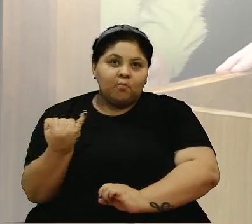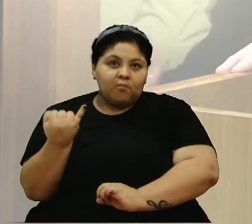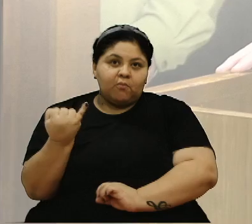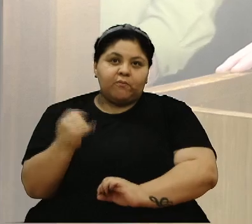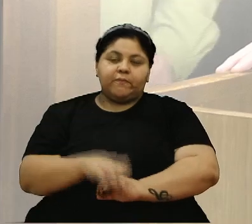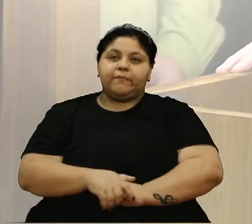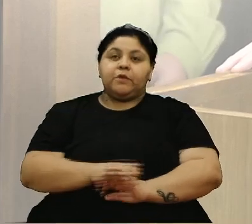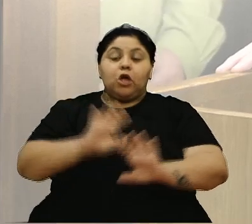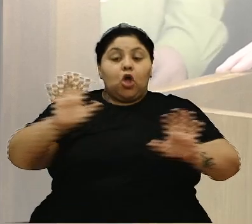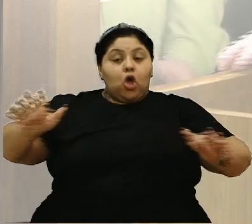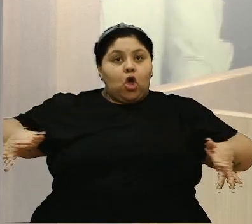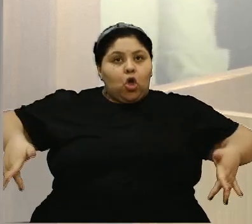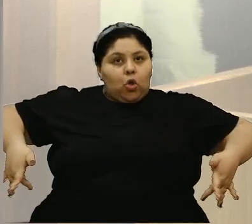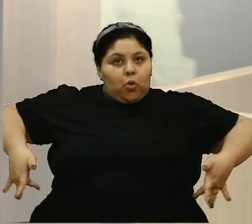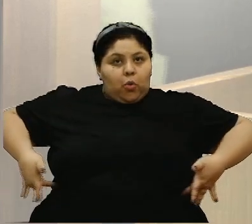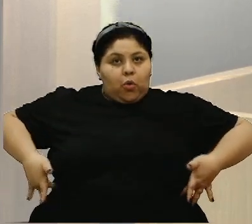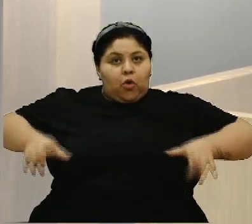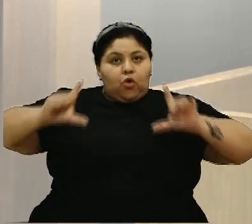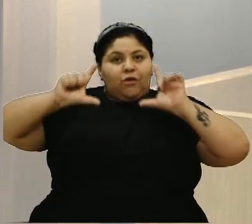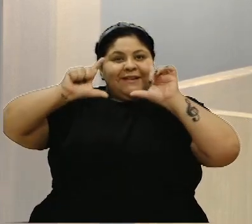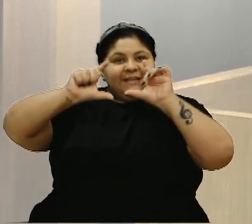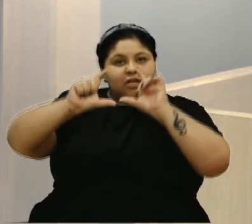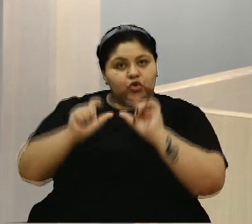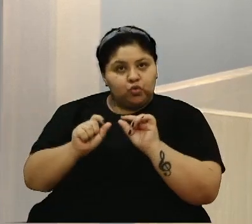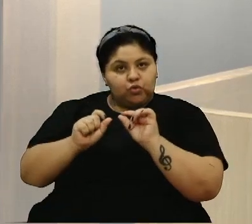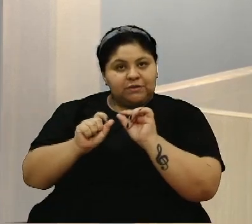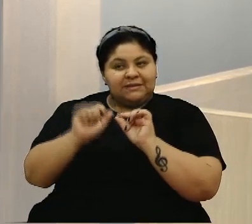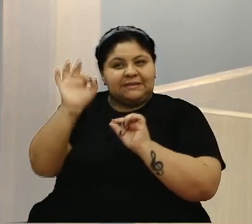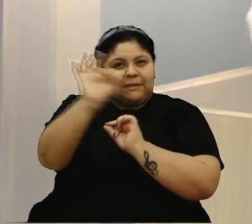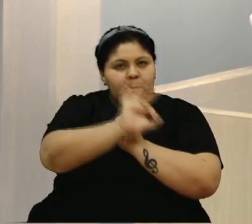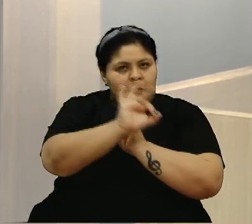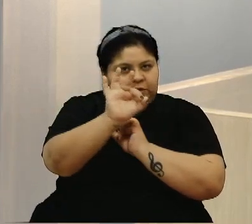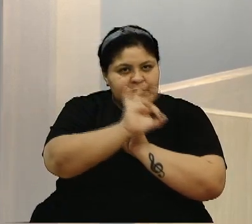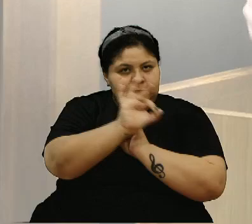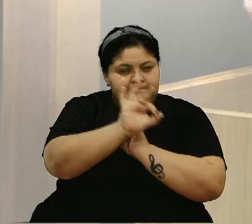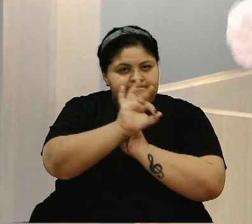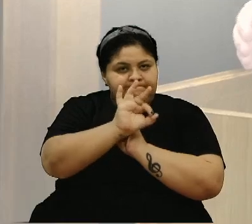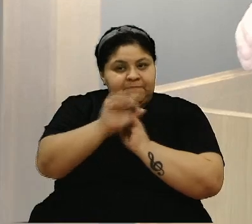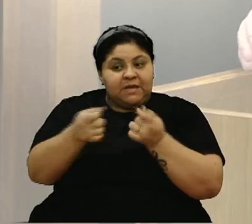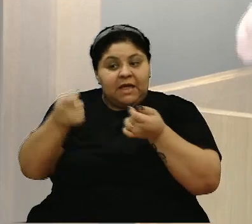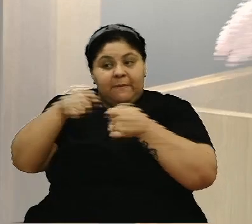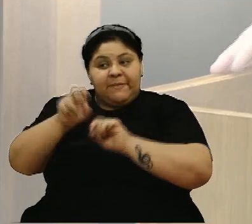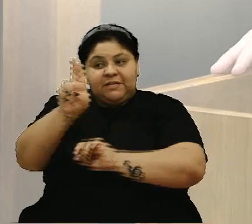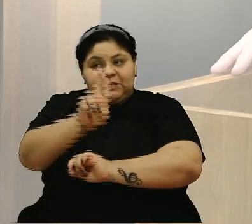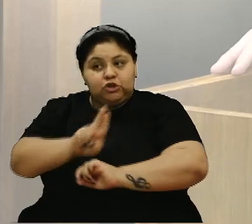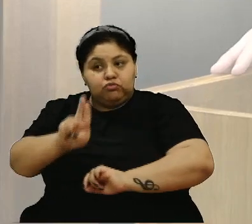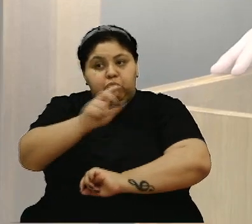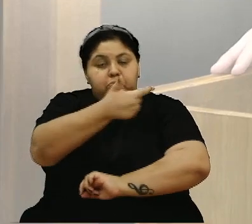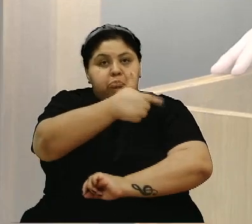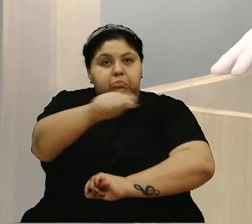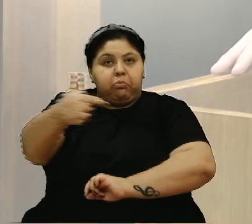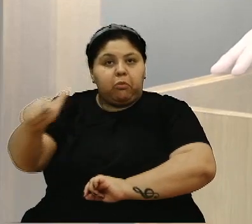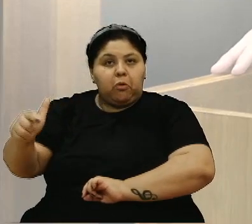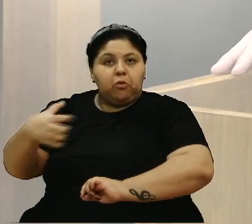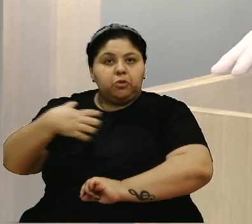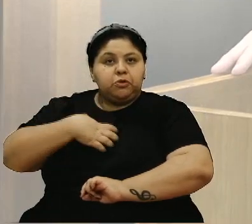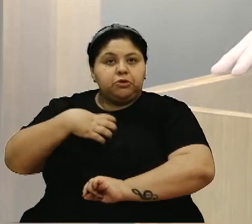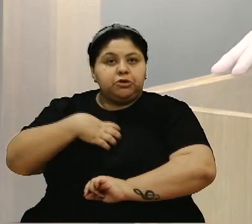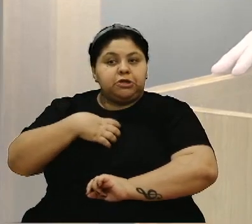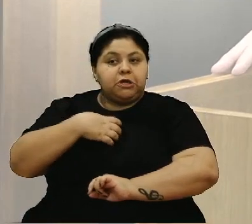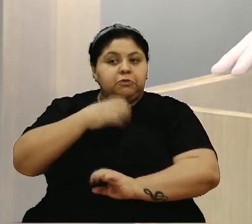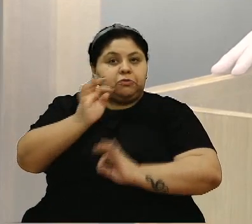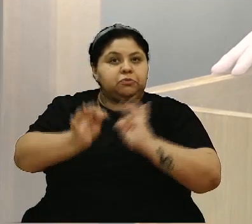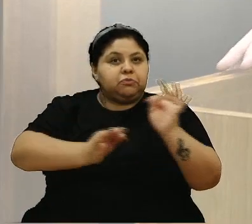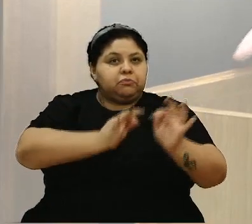função renal se reduz abaixo desses valores, torna-se necessário o uso de outros métodos de tratamento